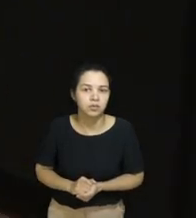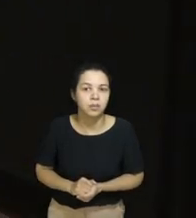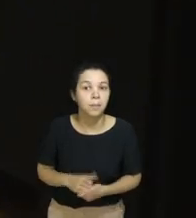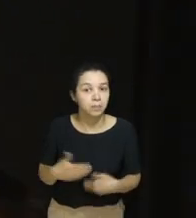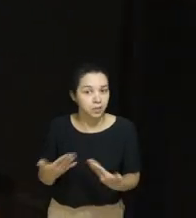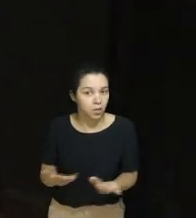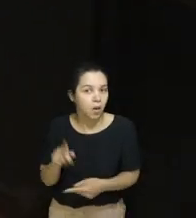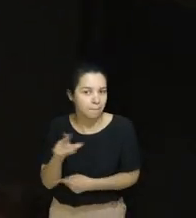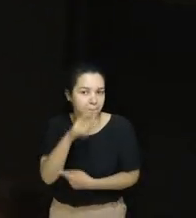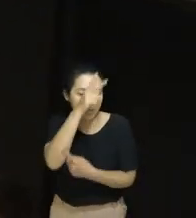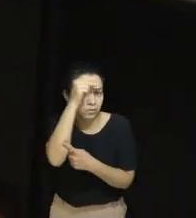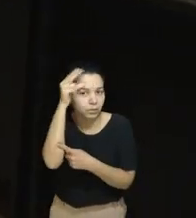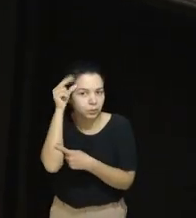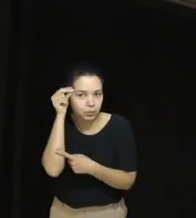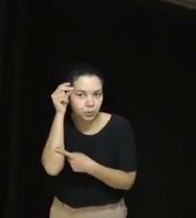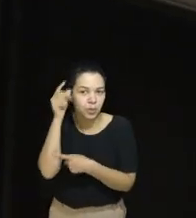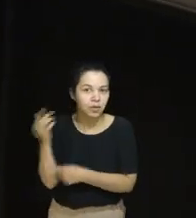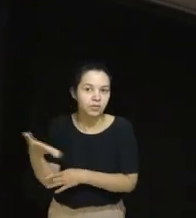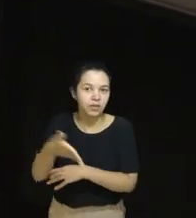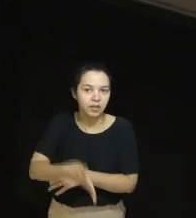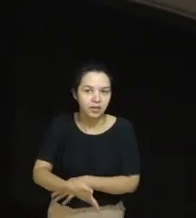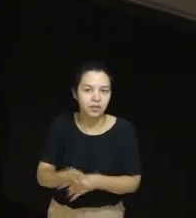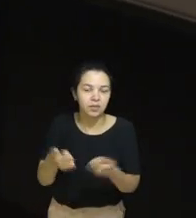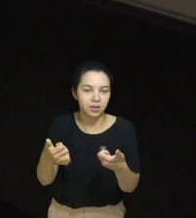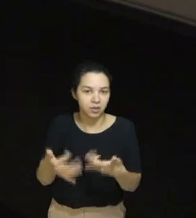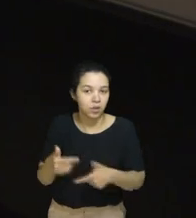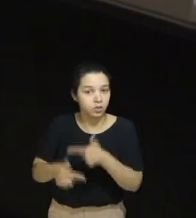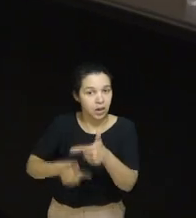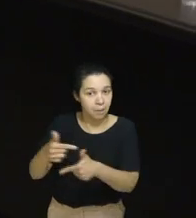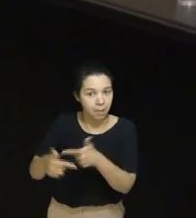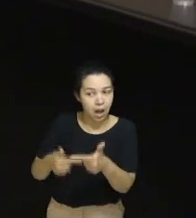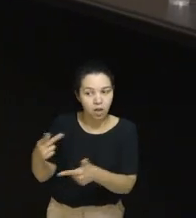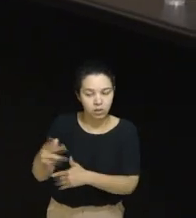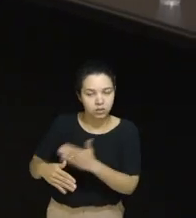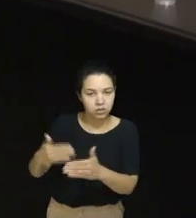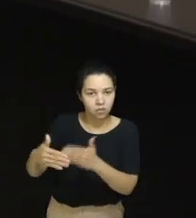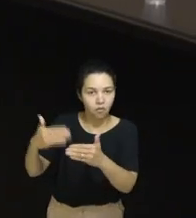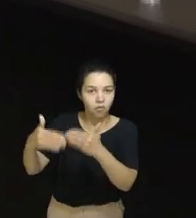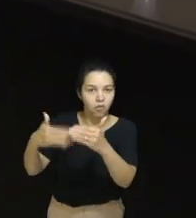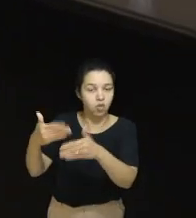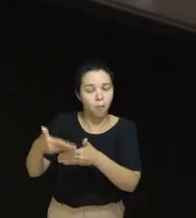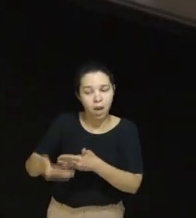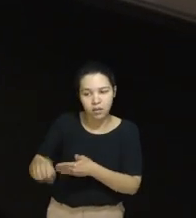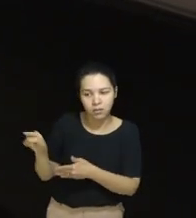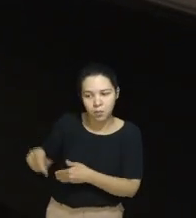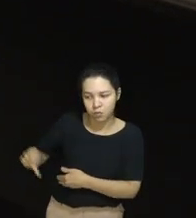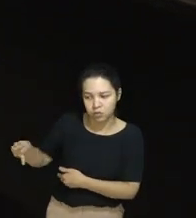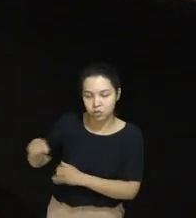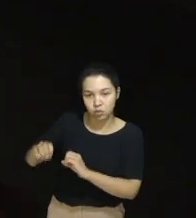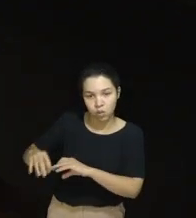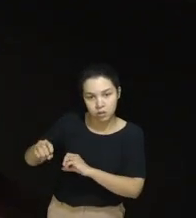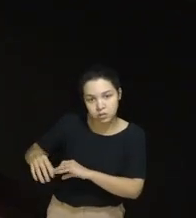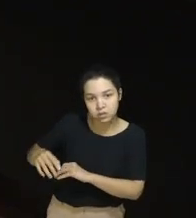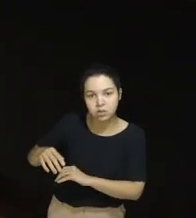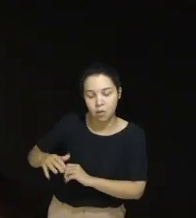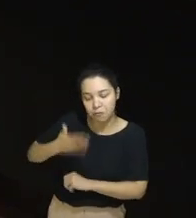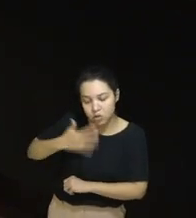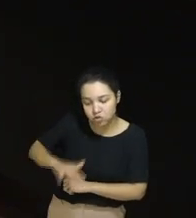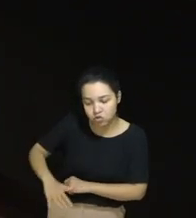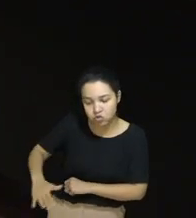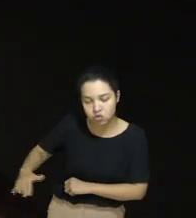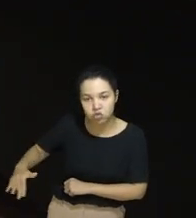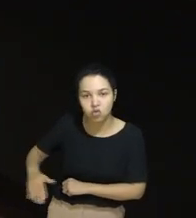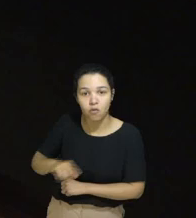a prefeitura para que eles viessem aqui colocar o trabalho que estão desenvolvendo e que começa lá com os professores da educação infantil. A preocupação